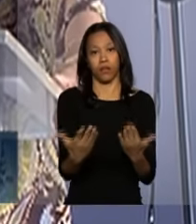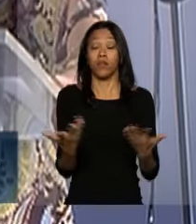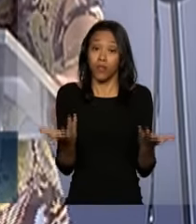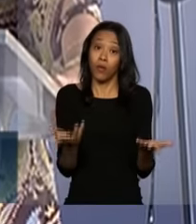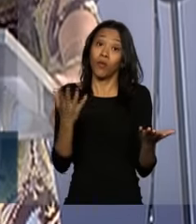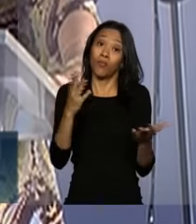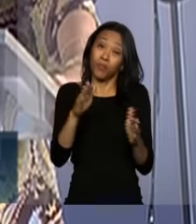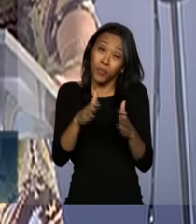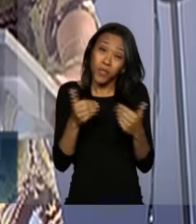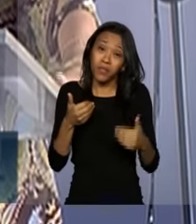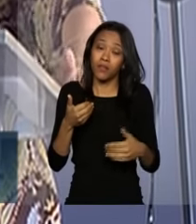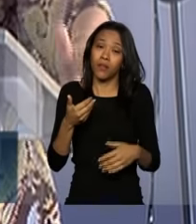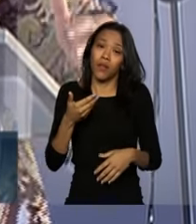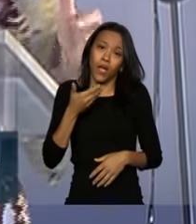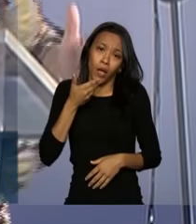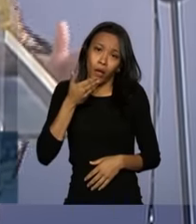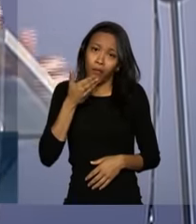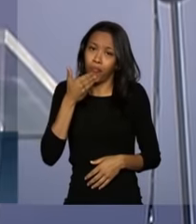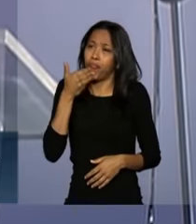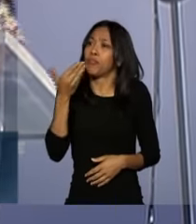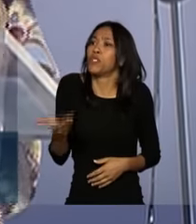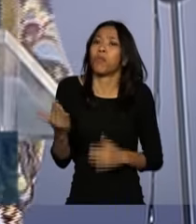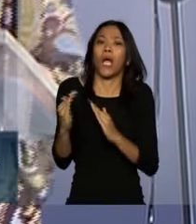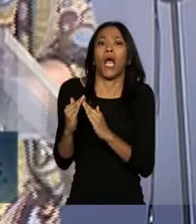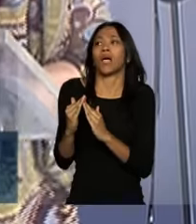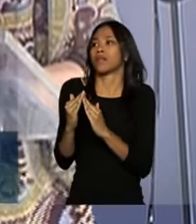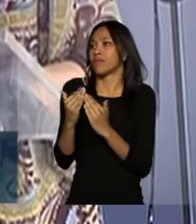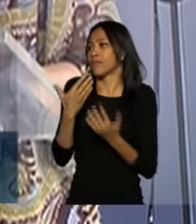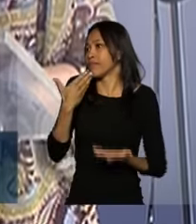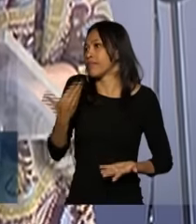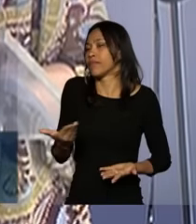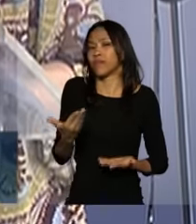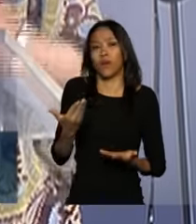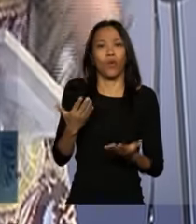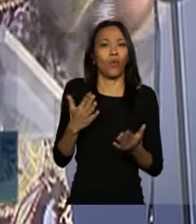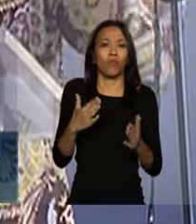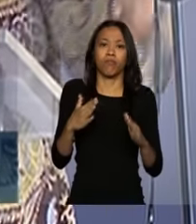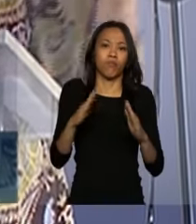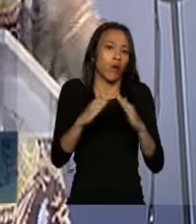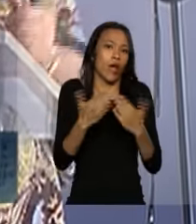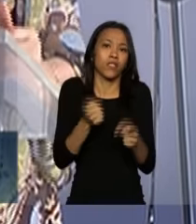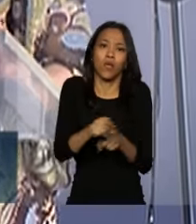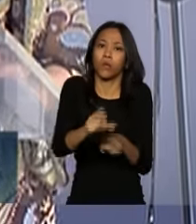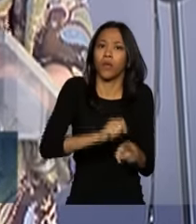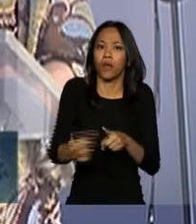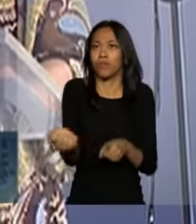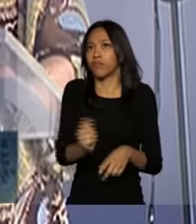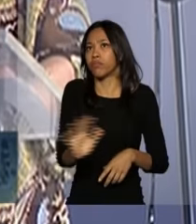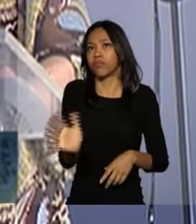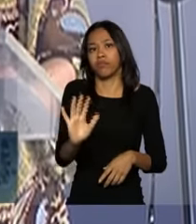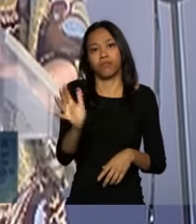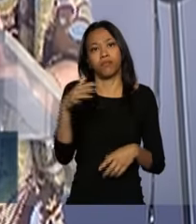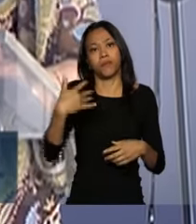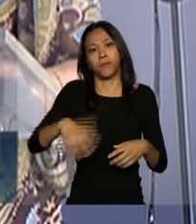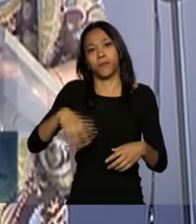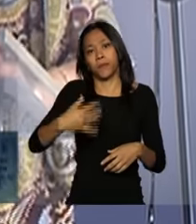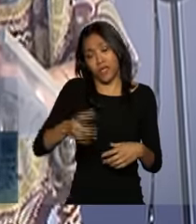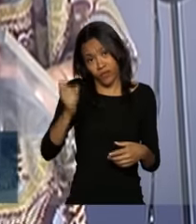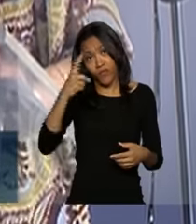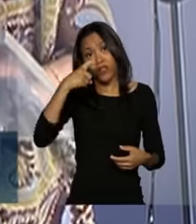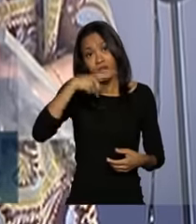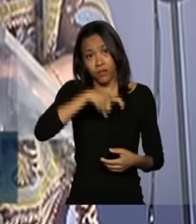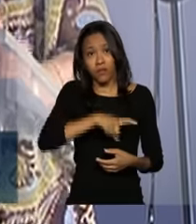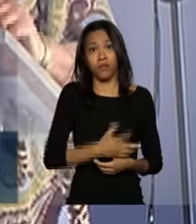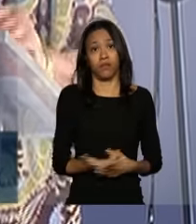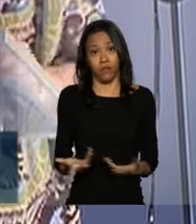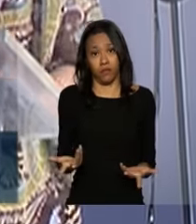muito difícil. Morar de aluguel muito caro também é muito difícil,